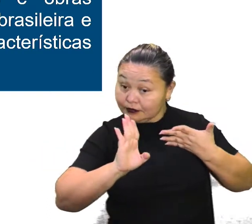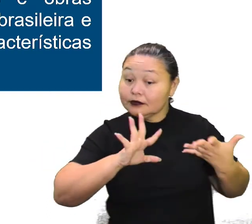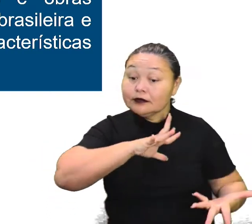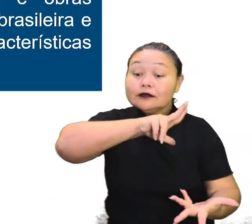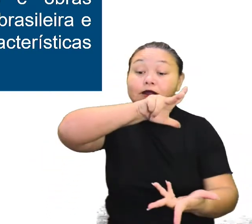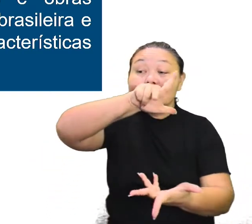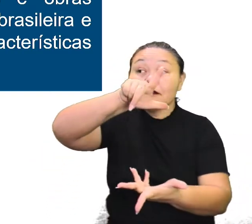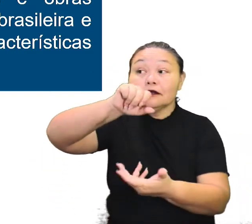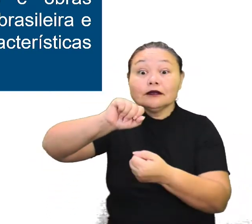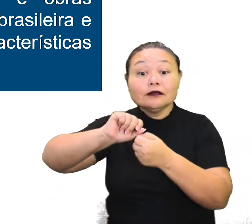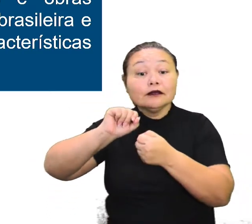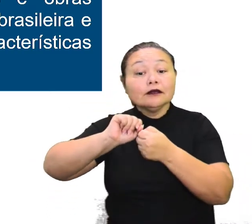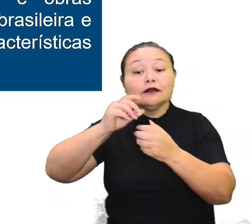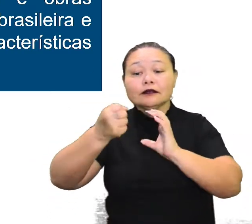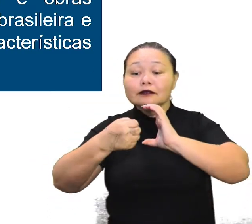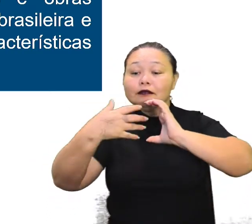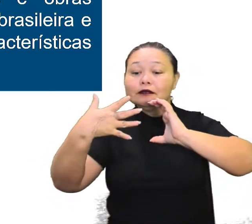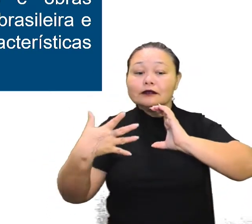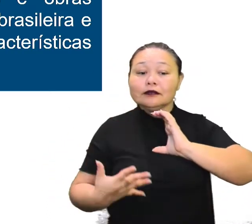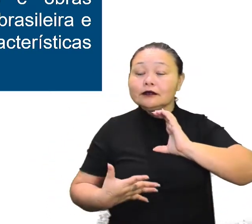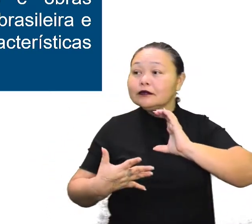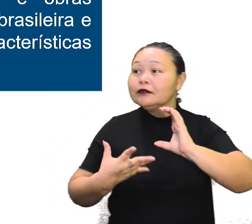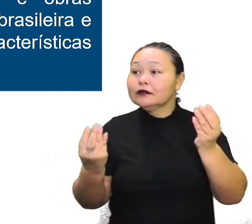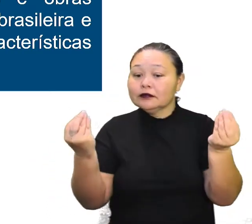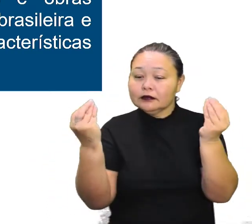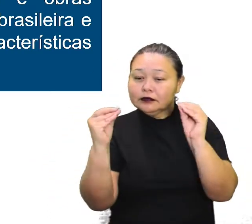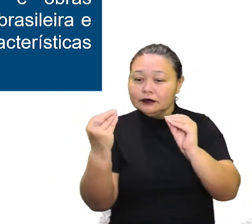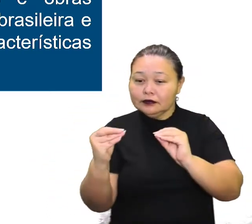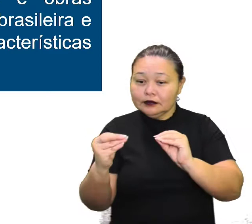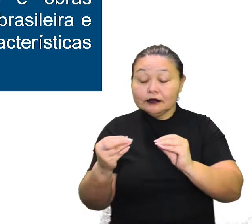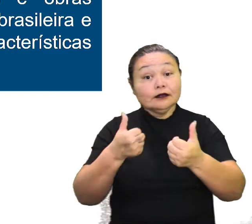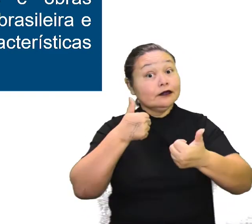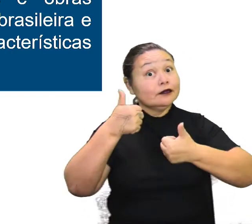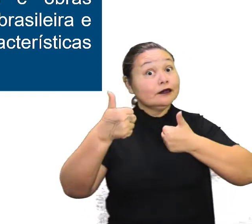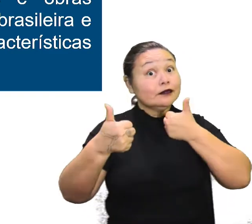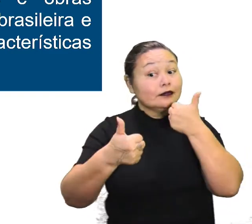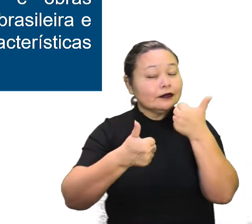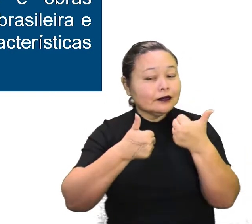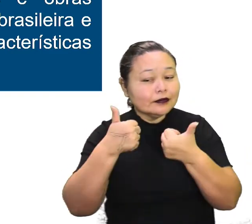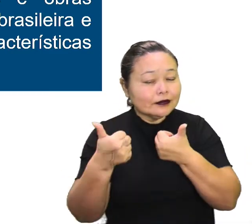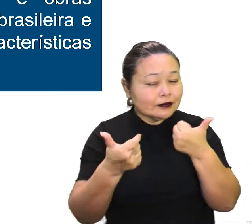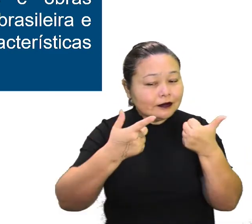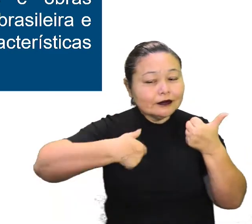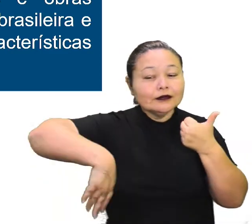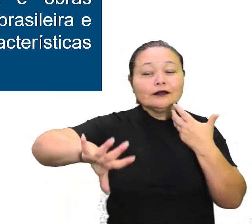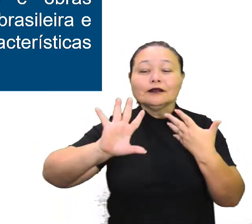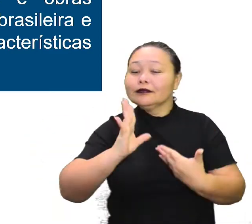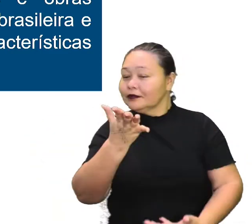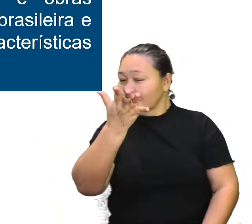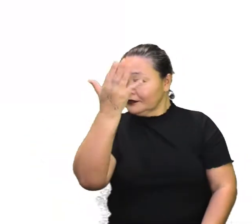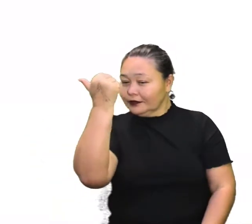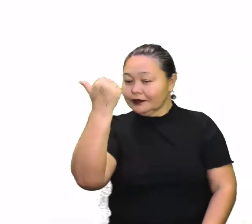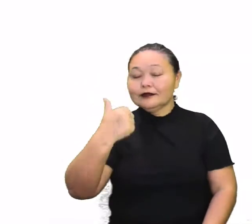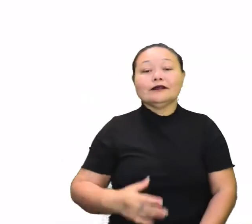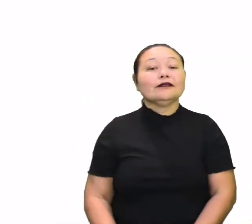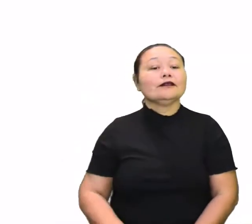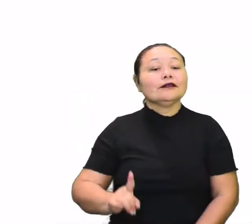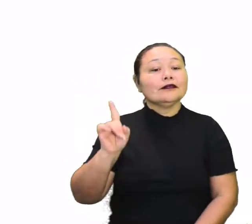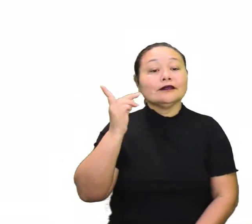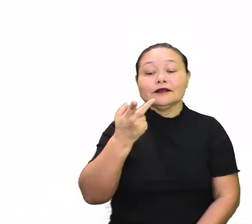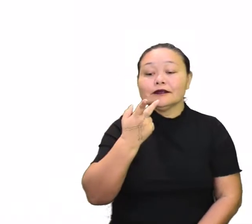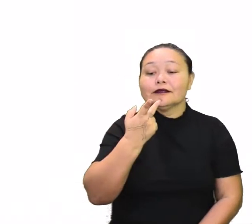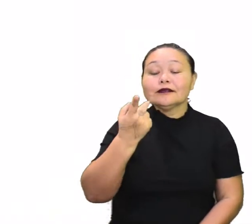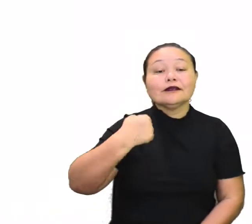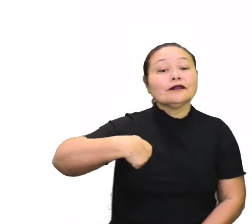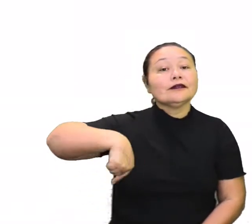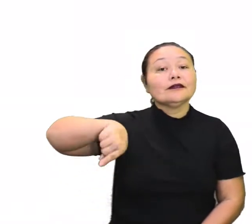universal, reconhecendo as características composicionais. Beleza! Terceira mediação, vamos aqui, olha só, quero falar